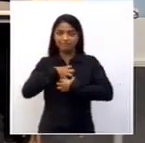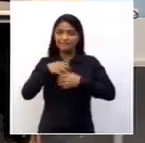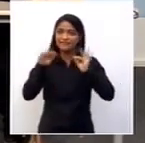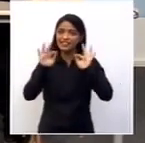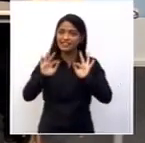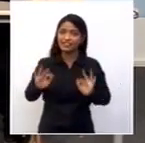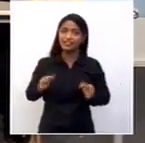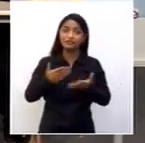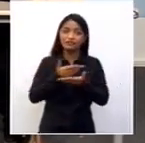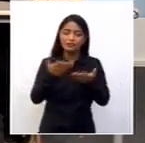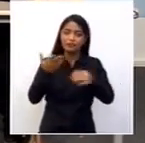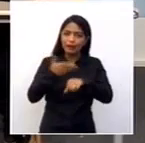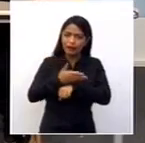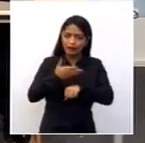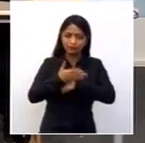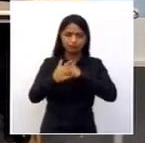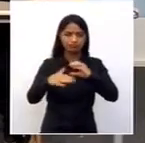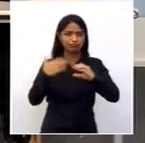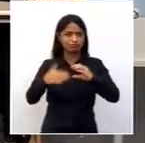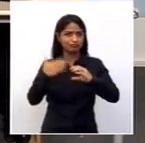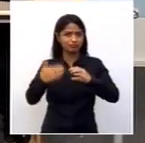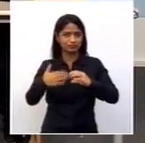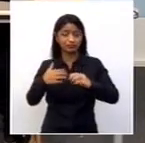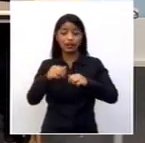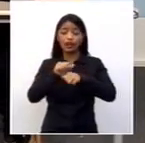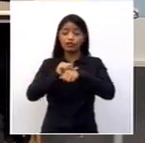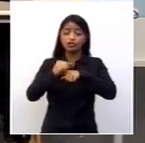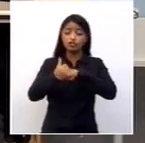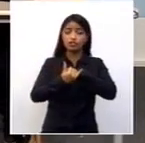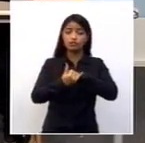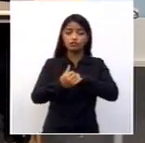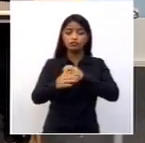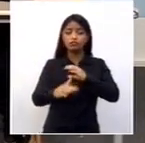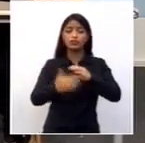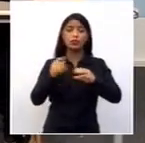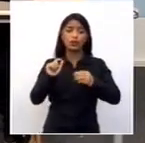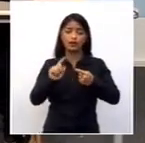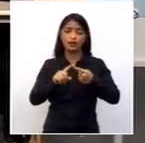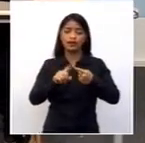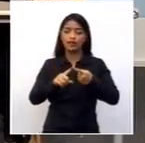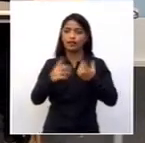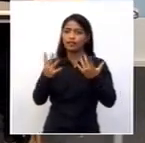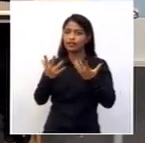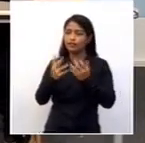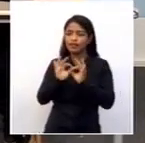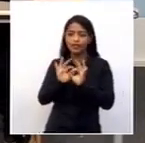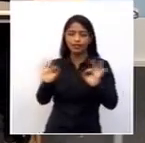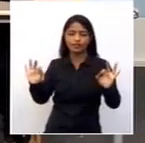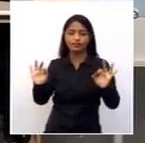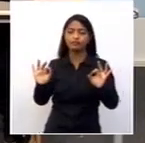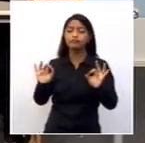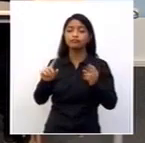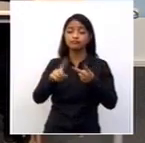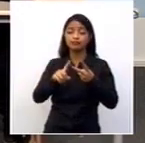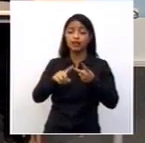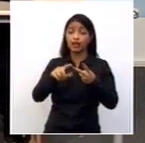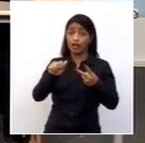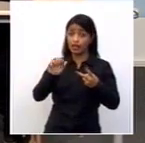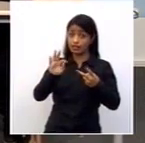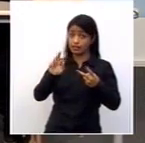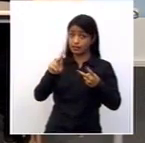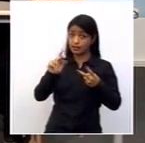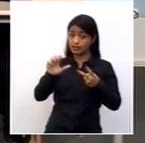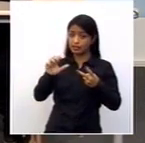de vocês. Entre os adjetivos destacados, nós temos excelente, disse que a TPC foi